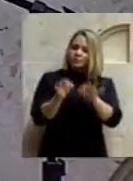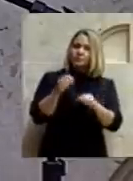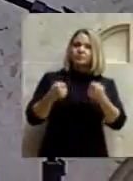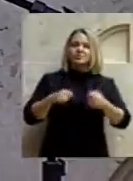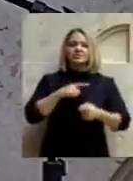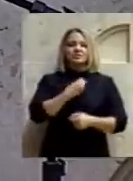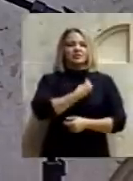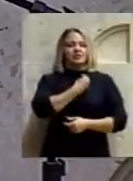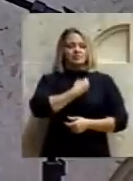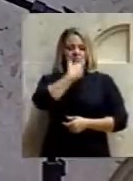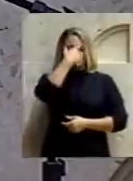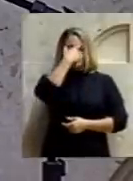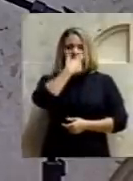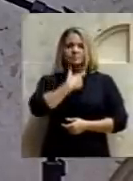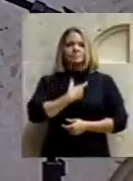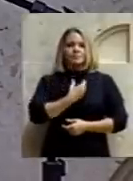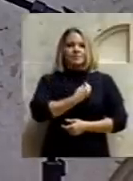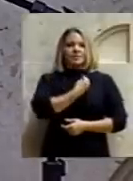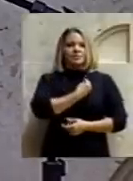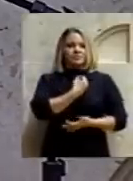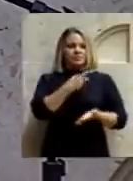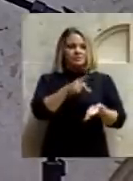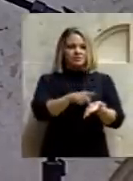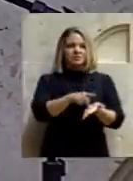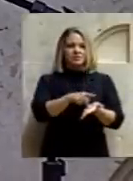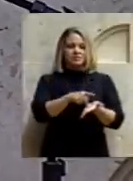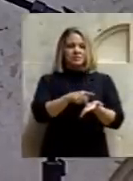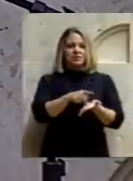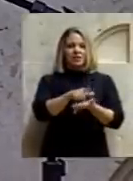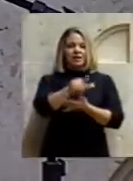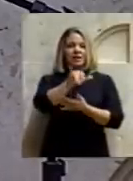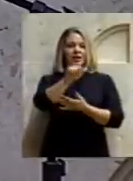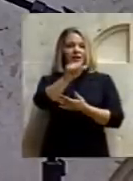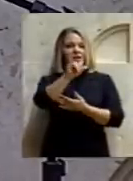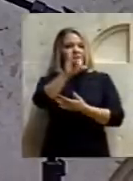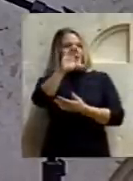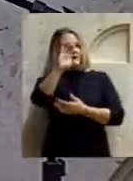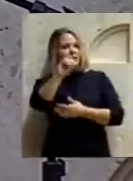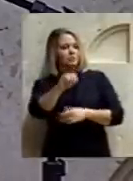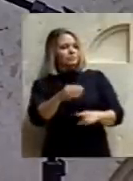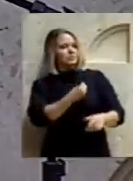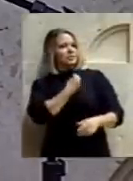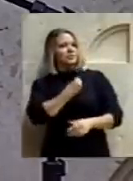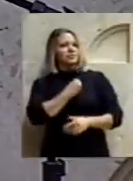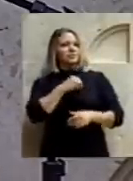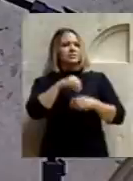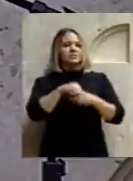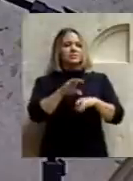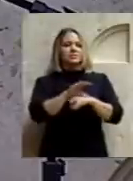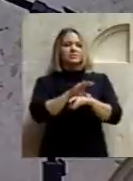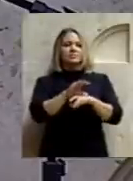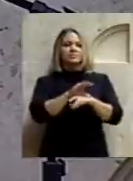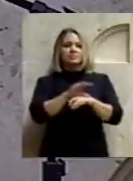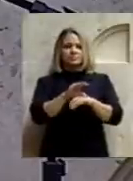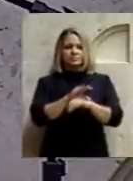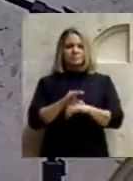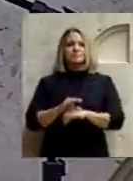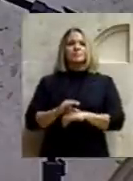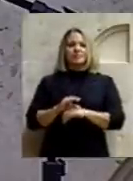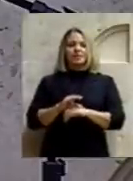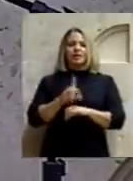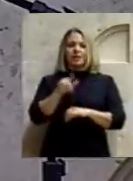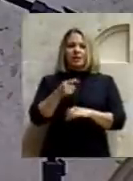presente o caráter necessariamente laico da sua missão constitucional, da missão constitucional que